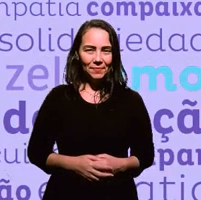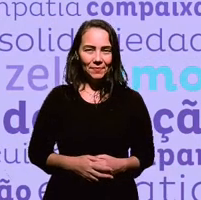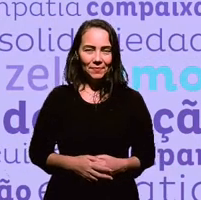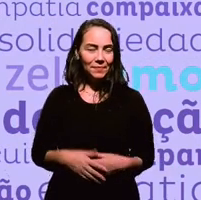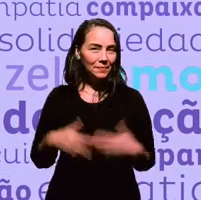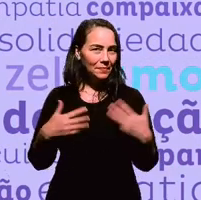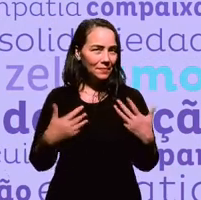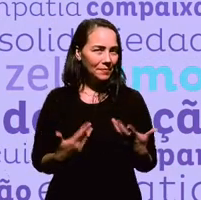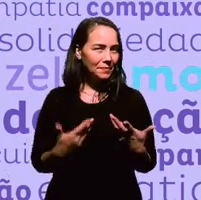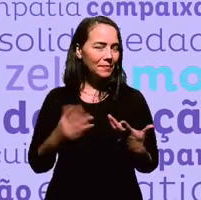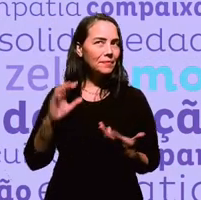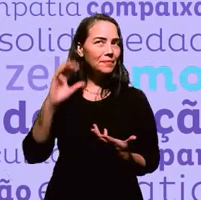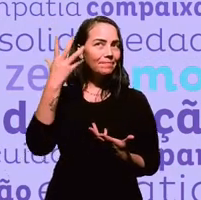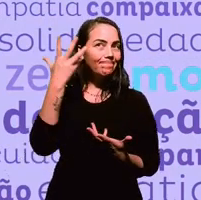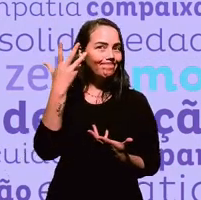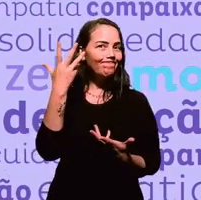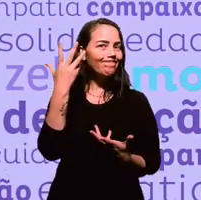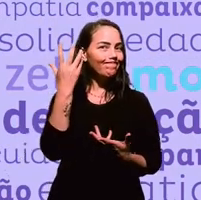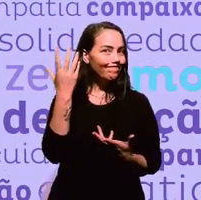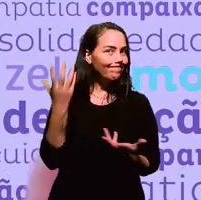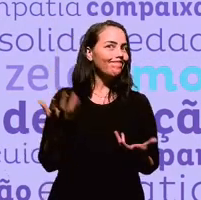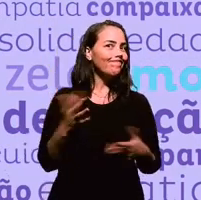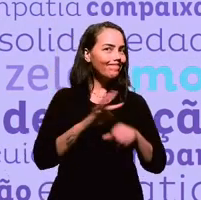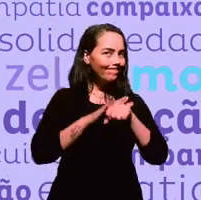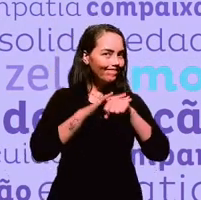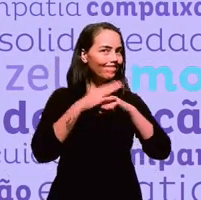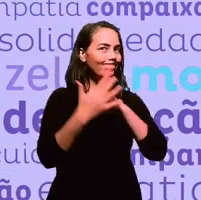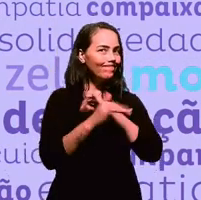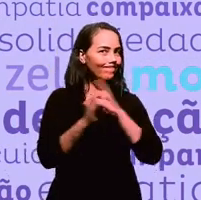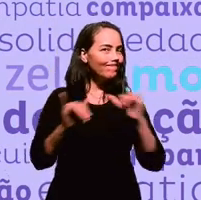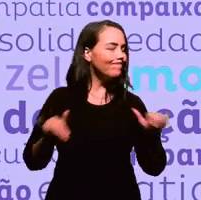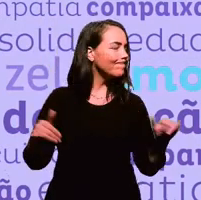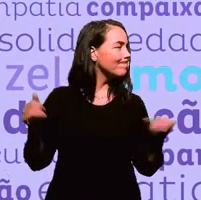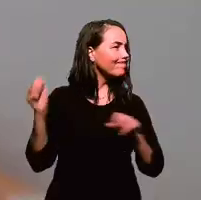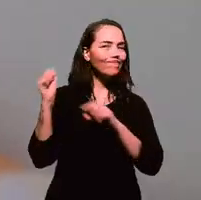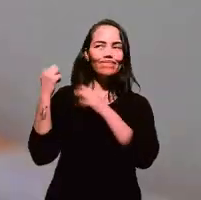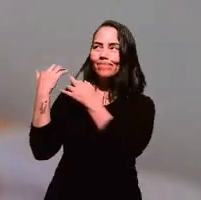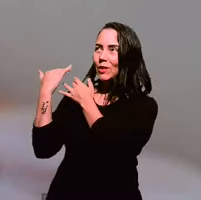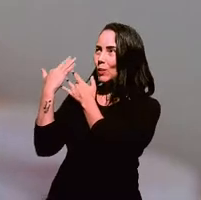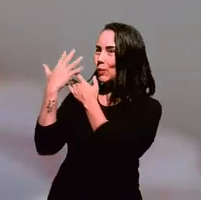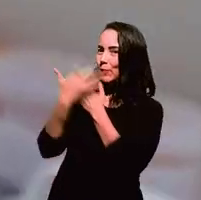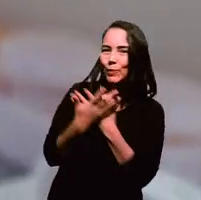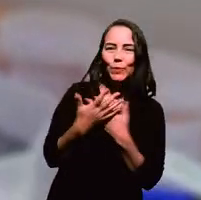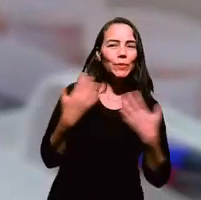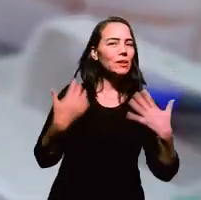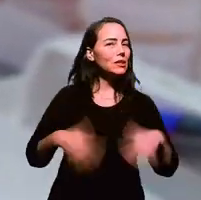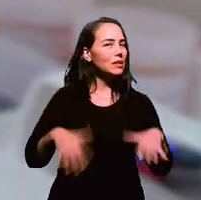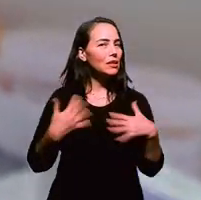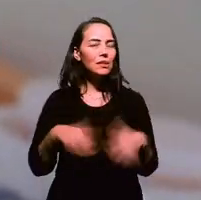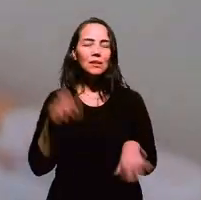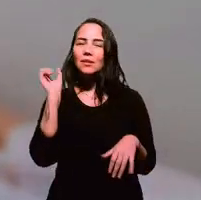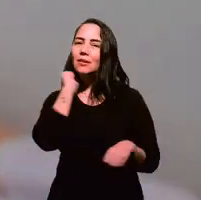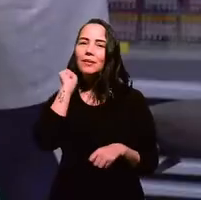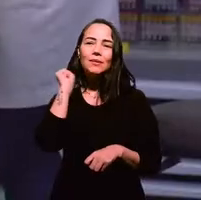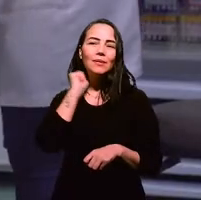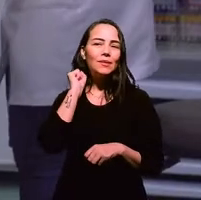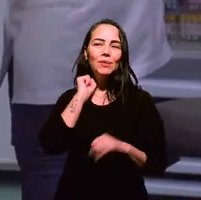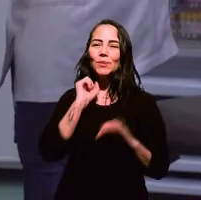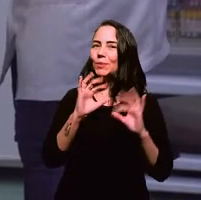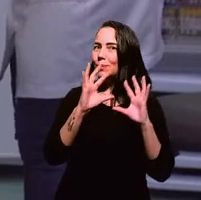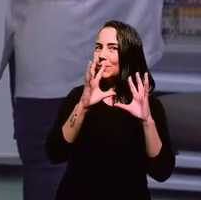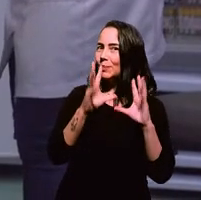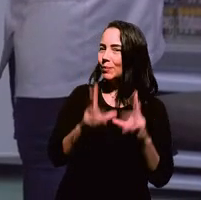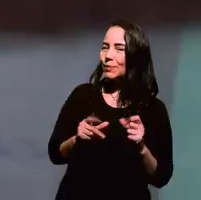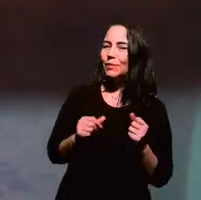E aí, quando aconteceu essa questão do Covid, foram meses, assim, de estresse total. Foi a primeira pandemia, assim, que ela chegou de